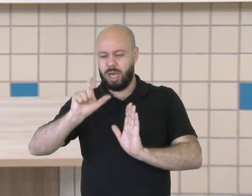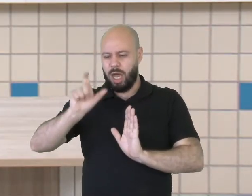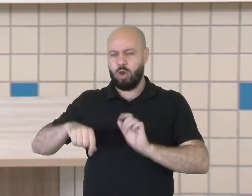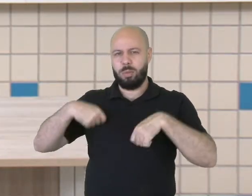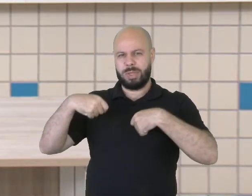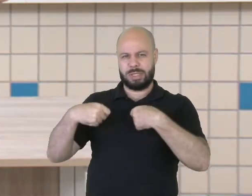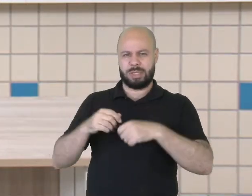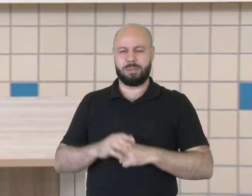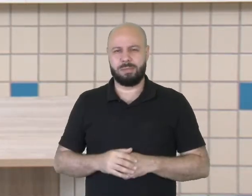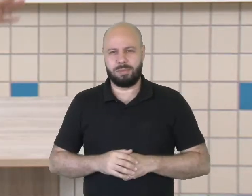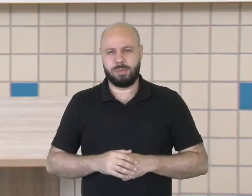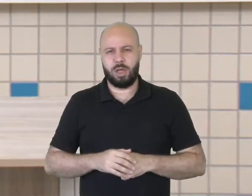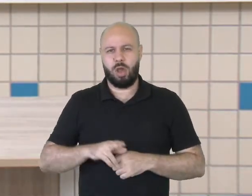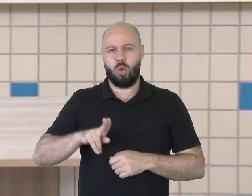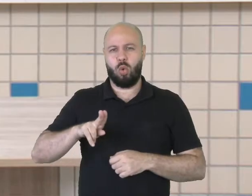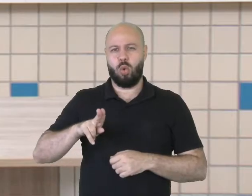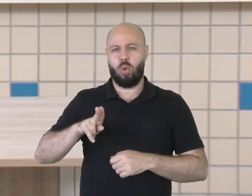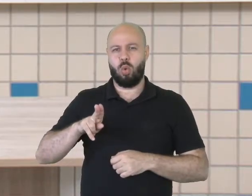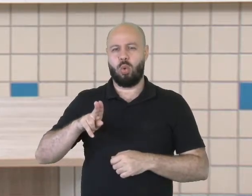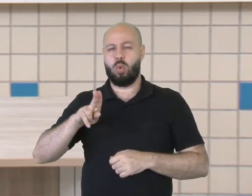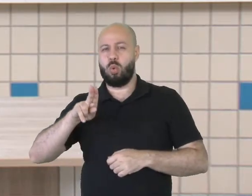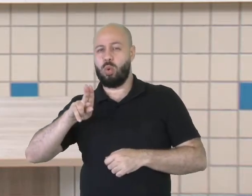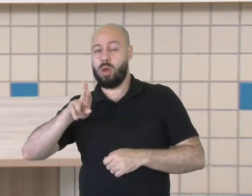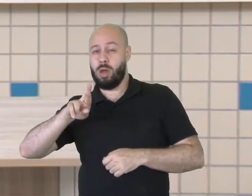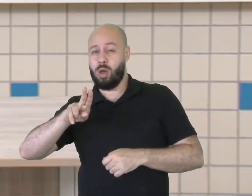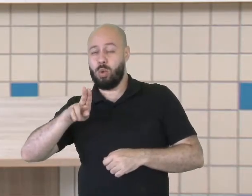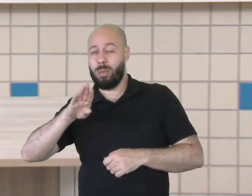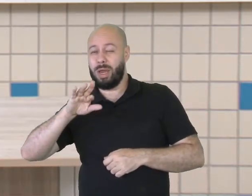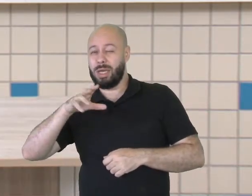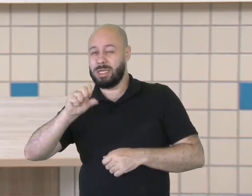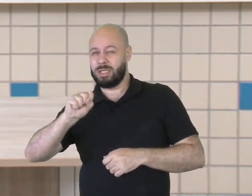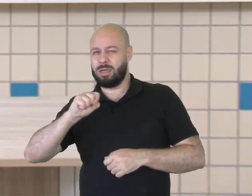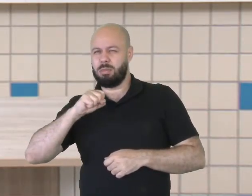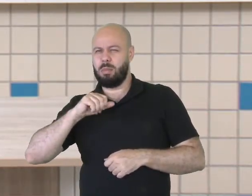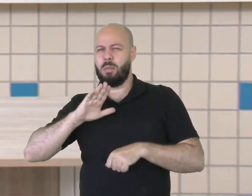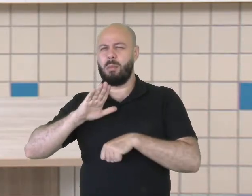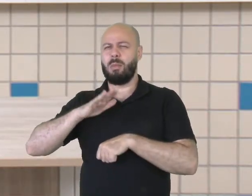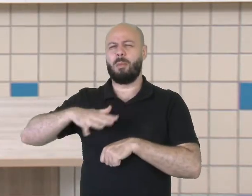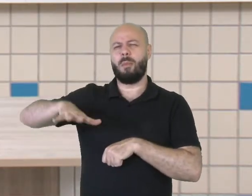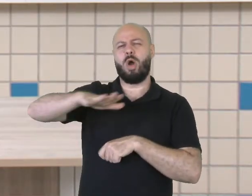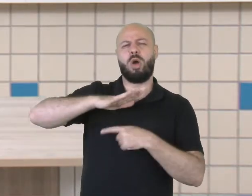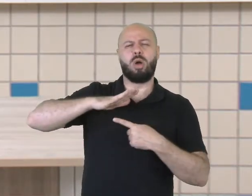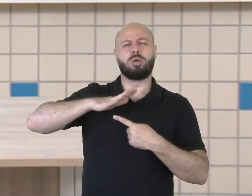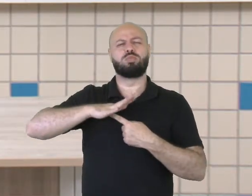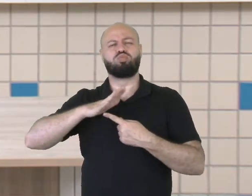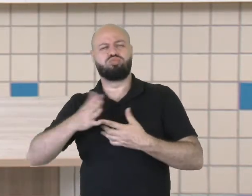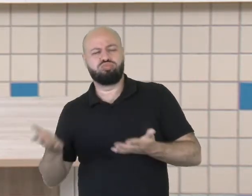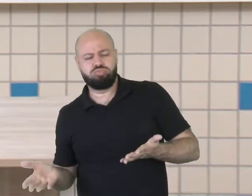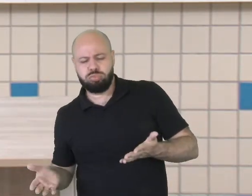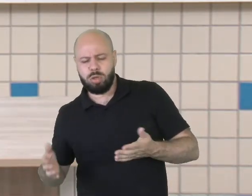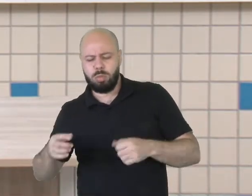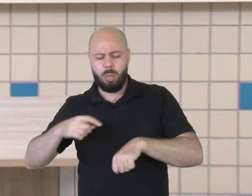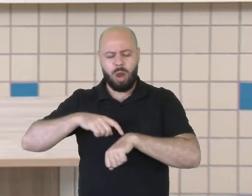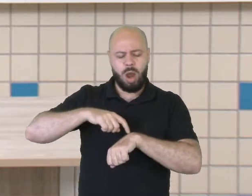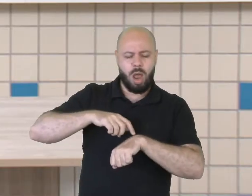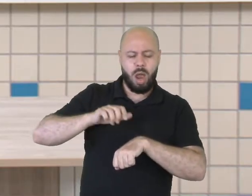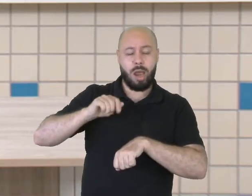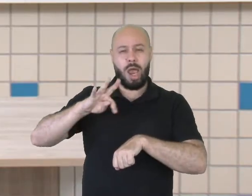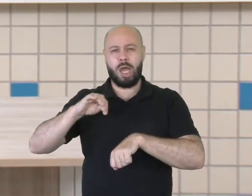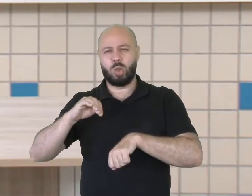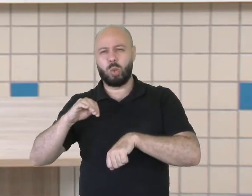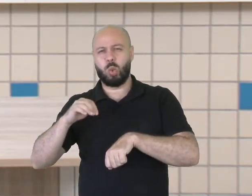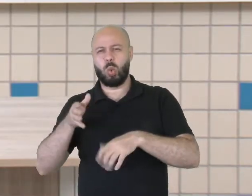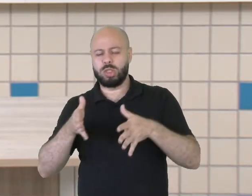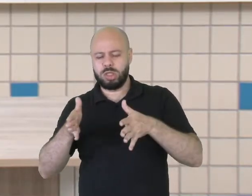personagens. As rubricas indicam também o espaço e tempo da cena ou ato. Ela sempre